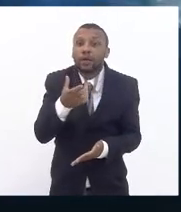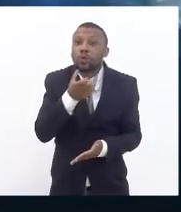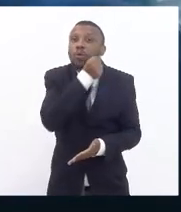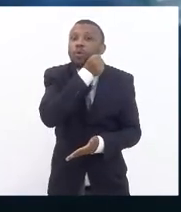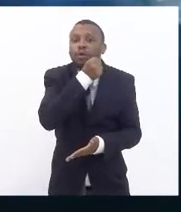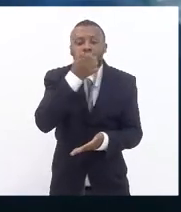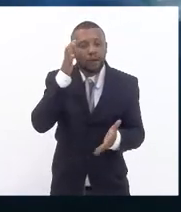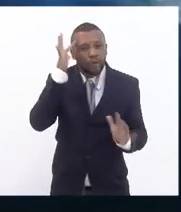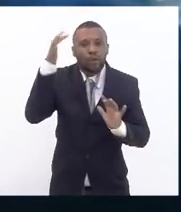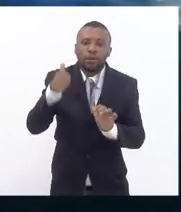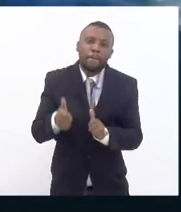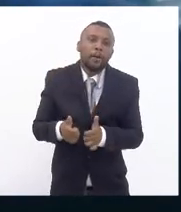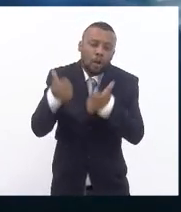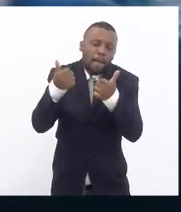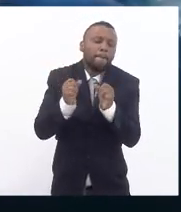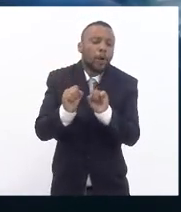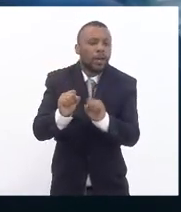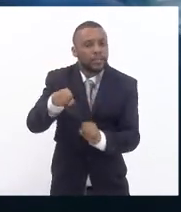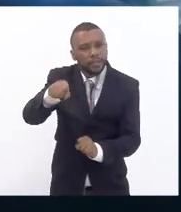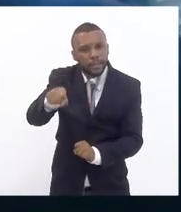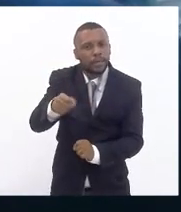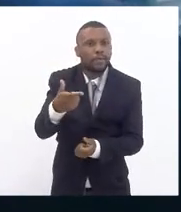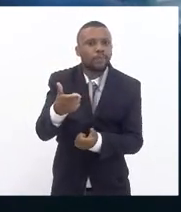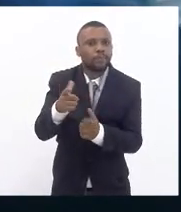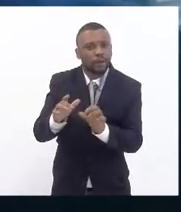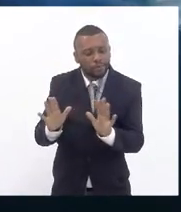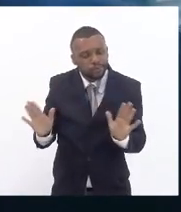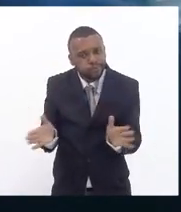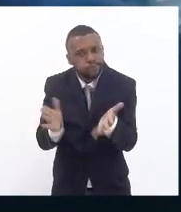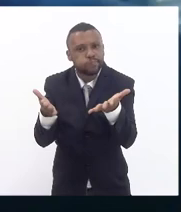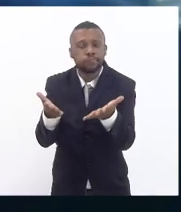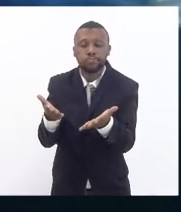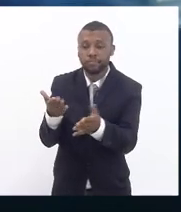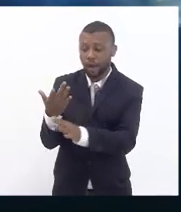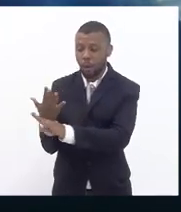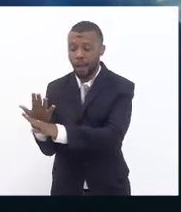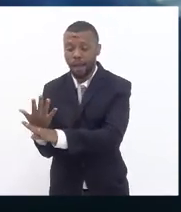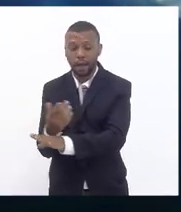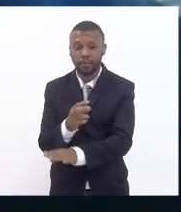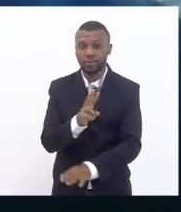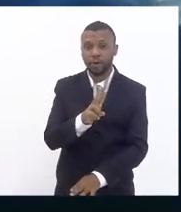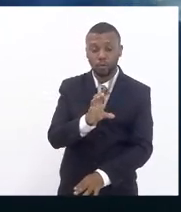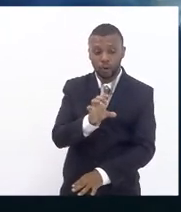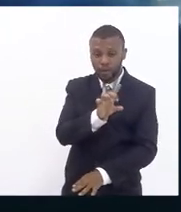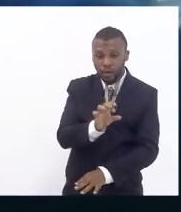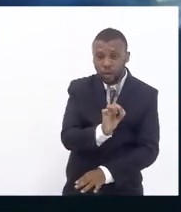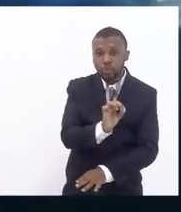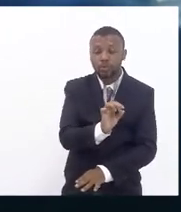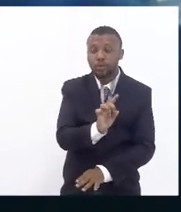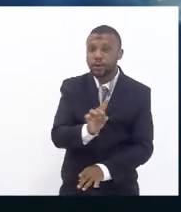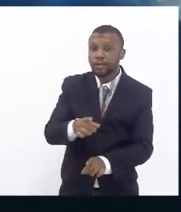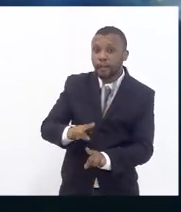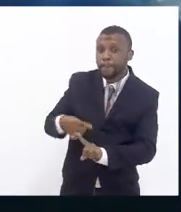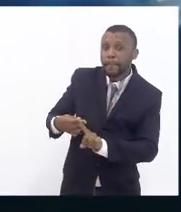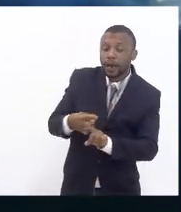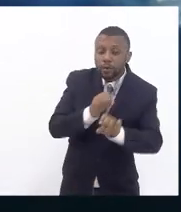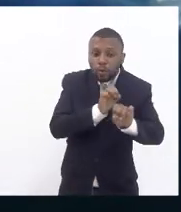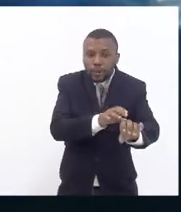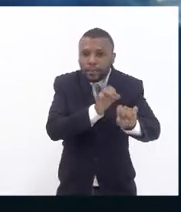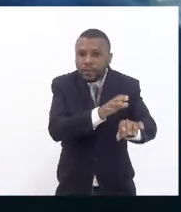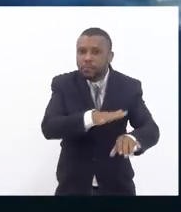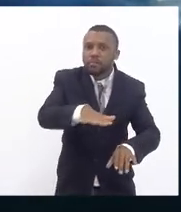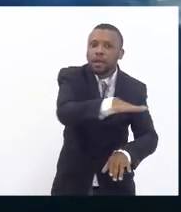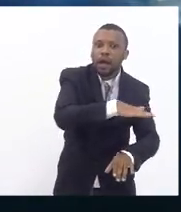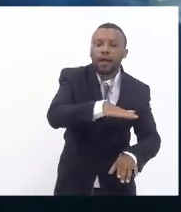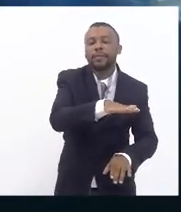sim fortalecer tanto a UERJ quanto a UESO, quanto o ensino da Zona Oeste, de mais qualidade. Então,